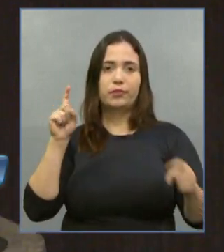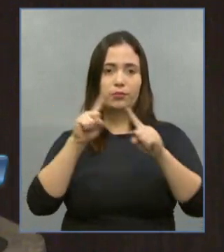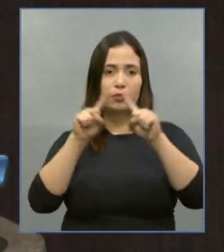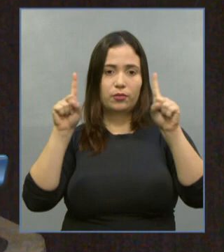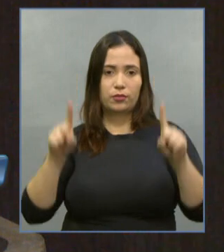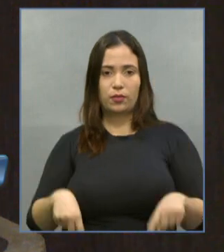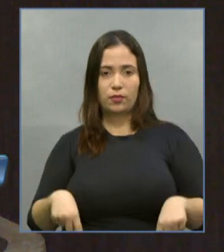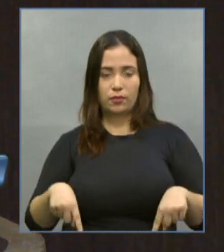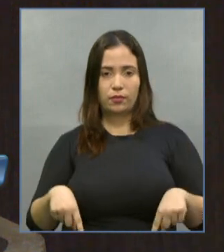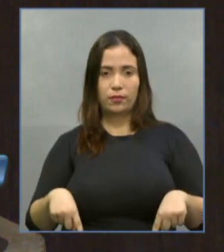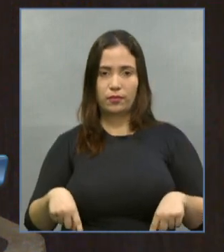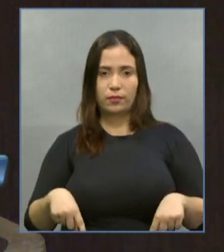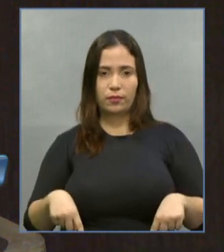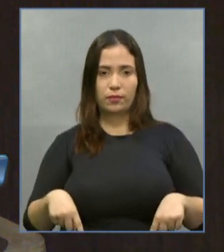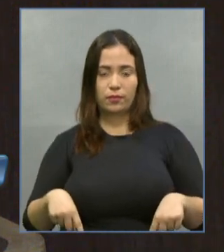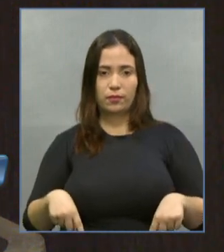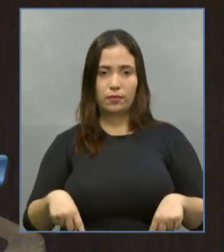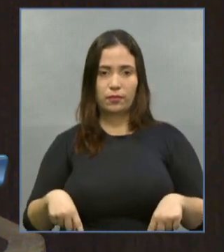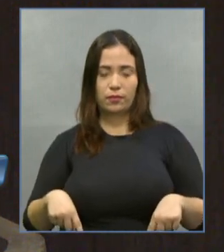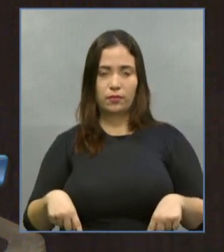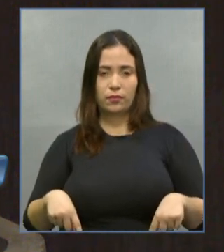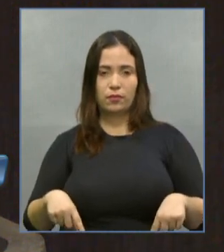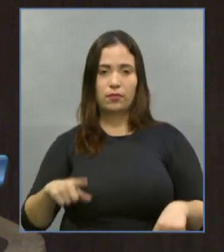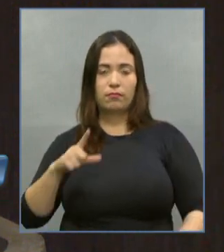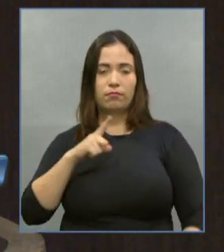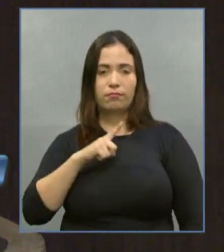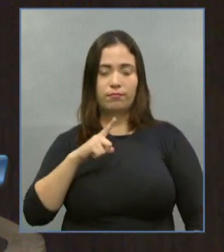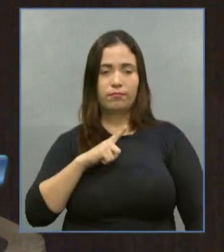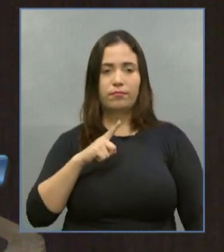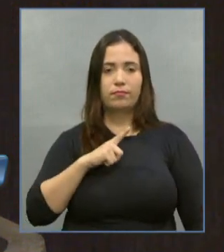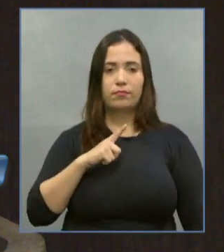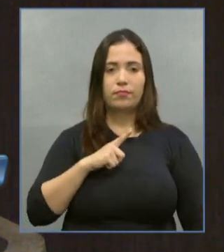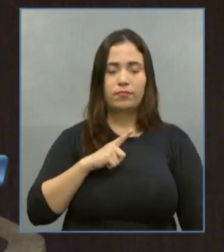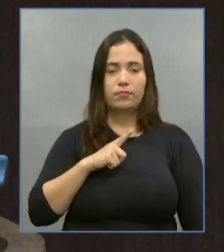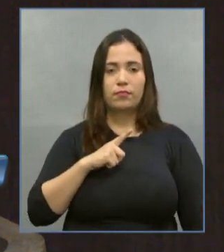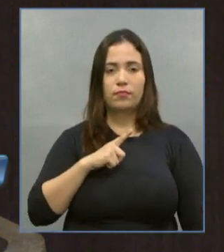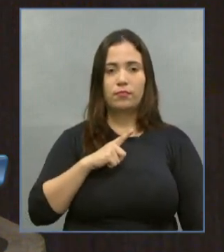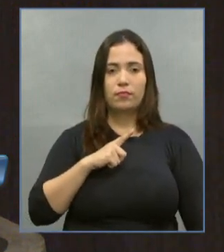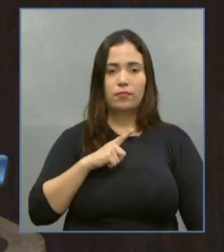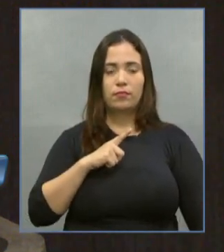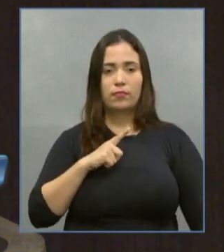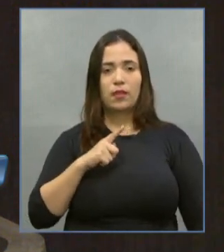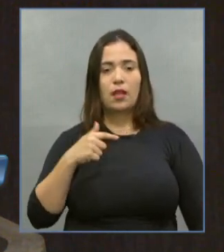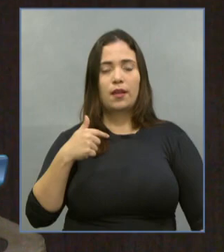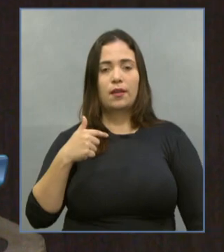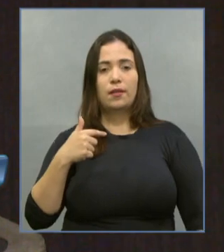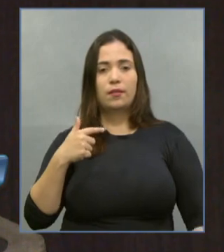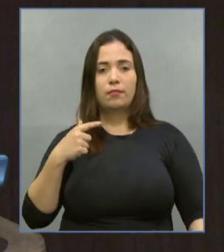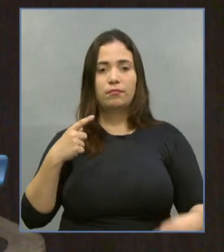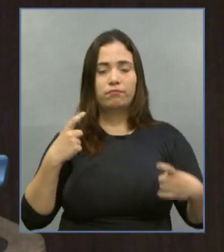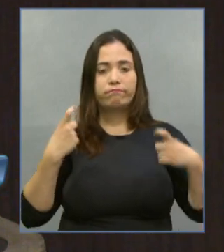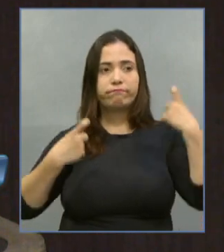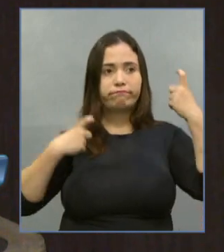De imediato, com muito zelo, com